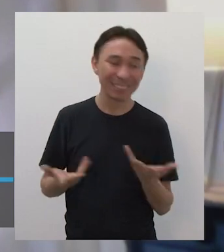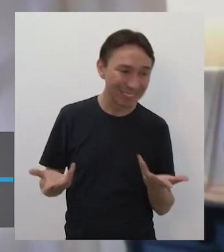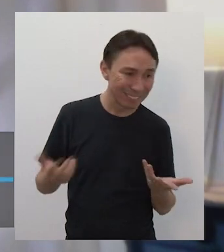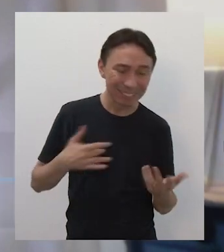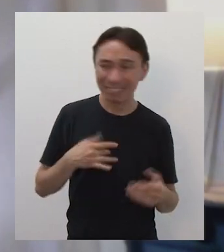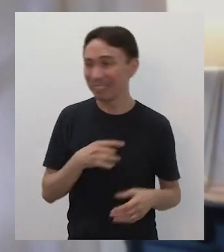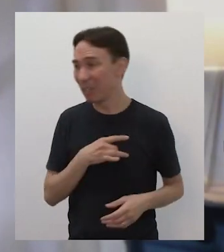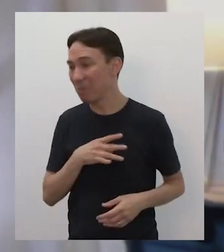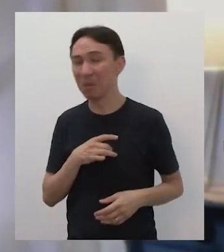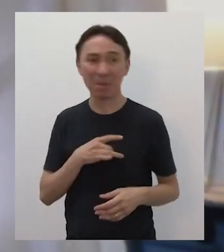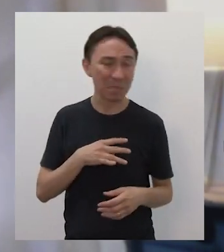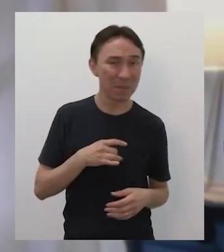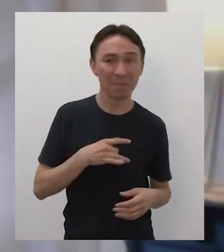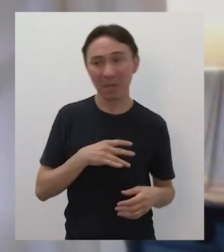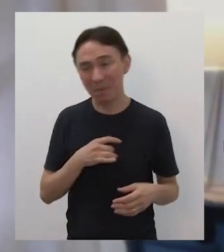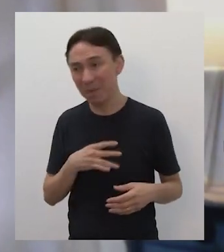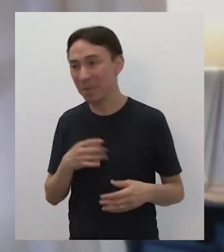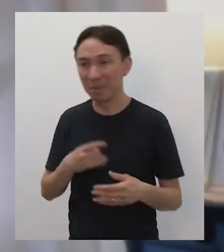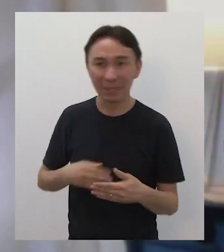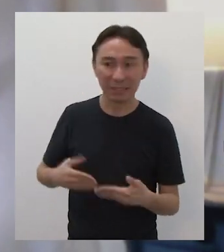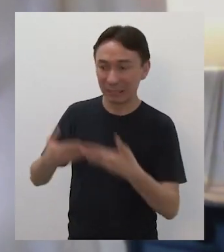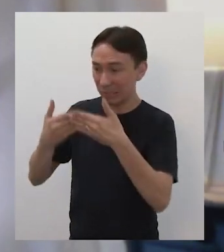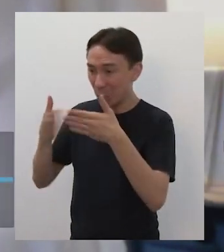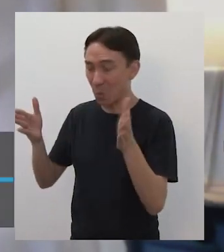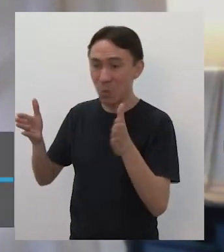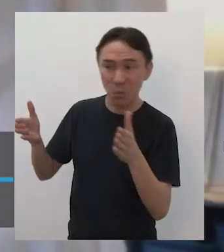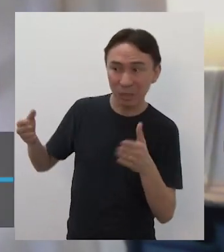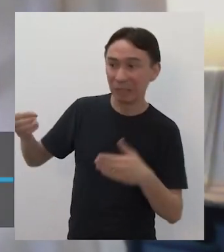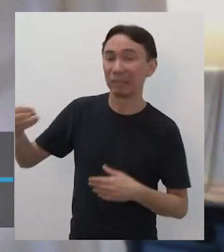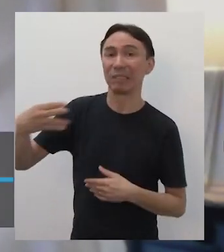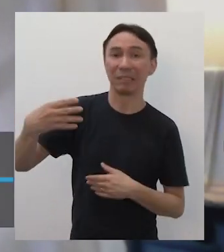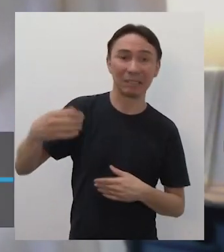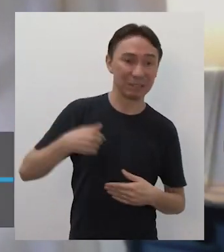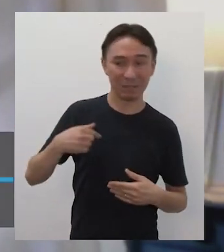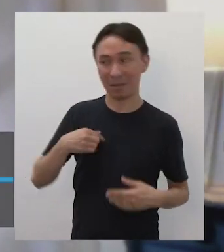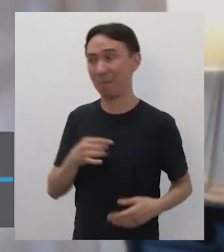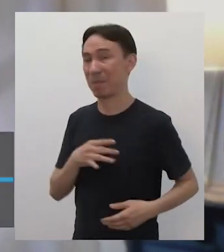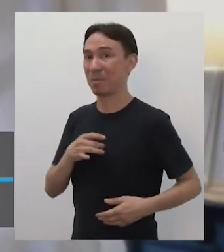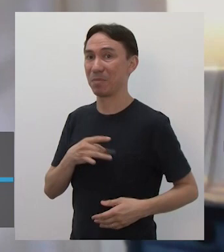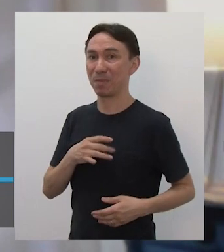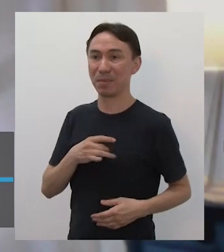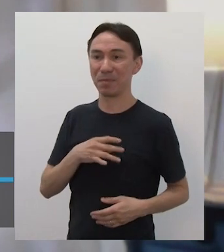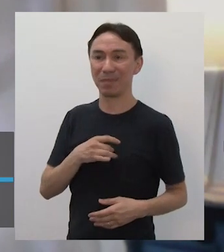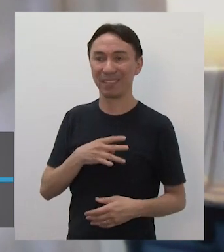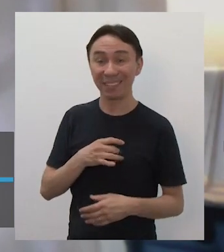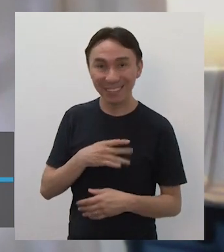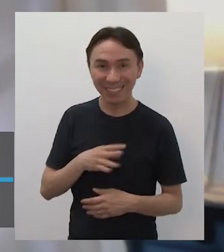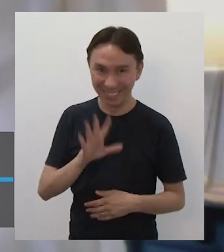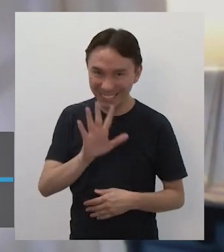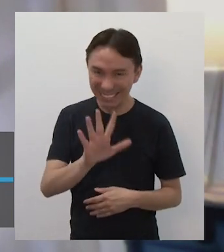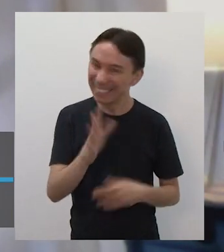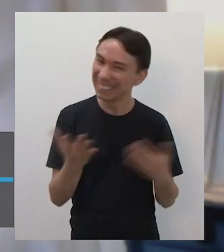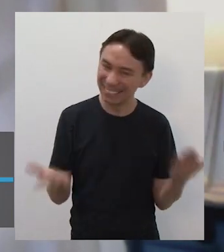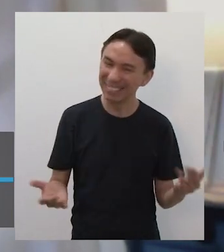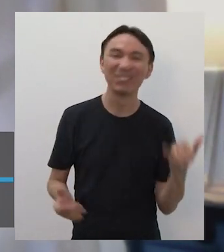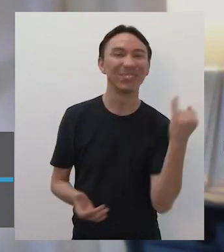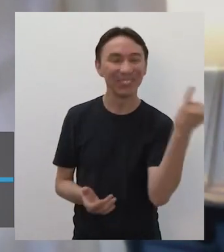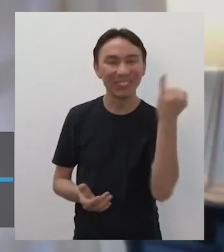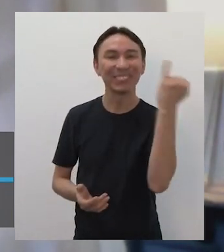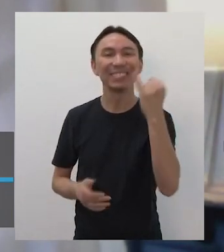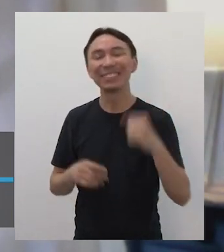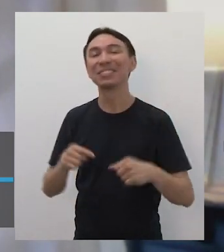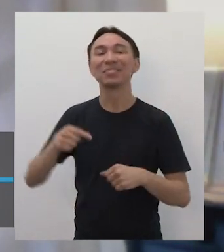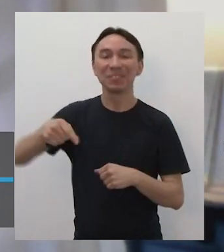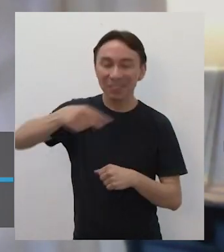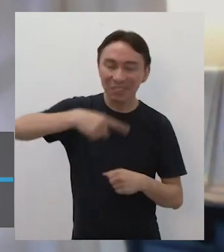sinto temeroso, eu me sinto temerosa, né? Então, esse tema, ele sempre vem, é importante a gente poder falar dele, né? E aí, com as